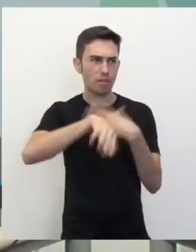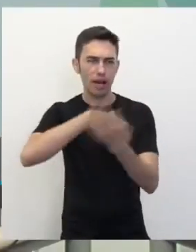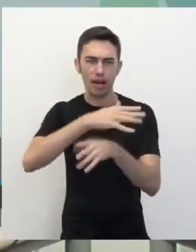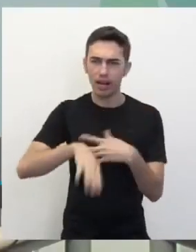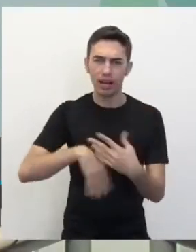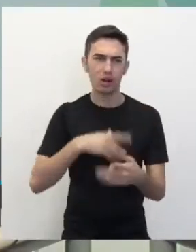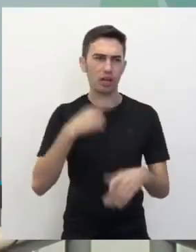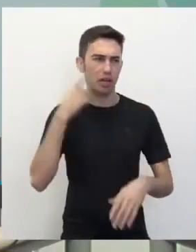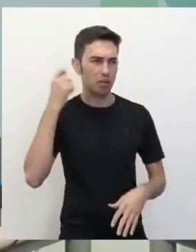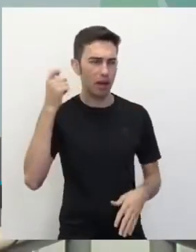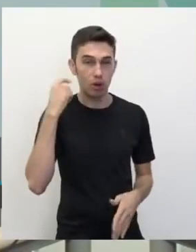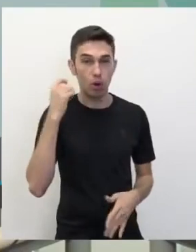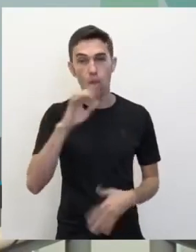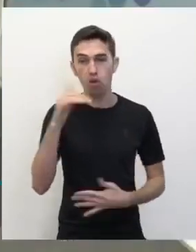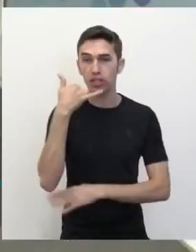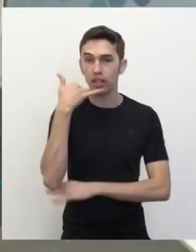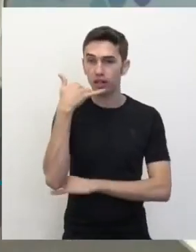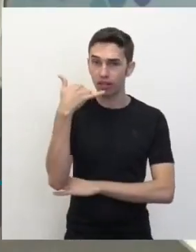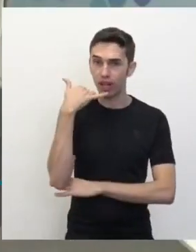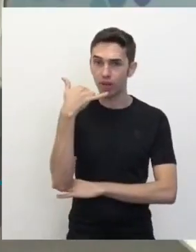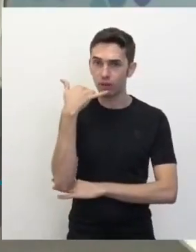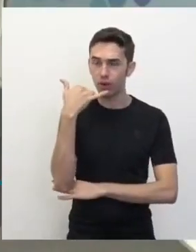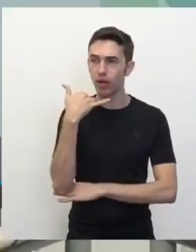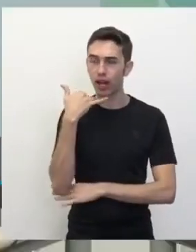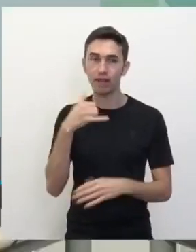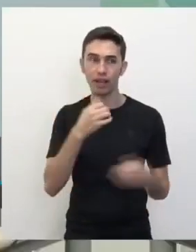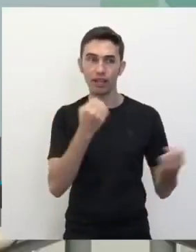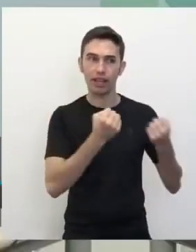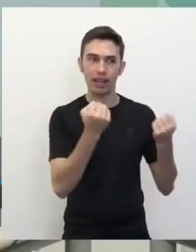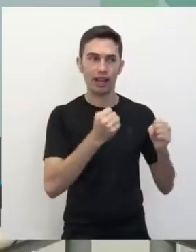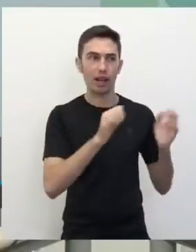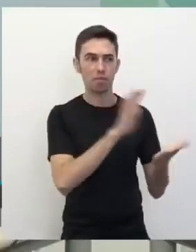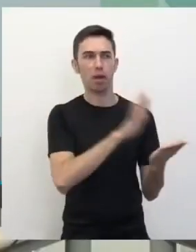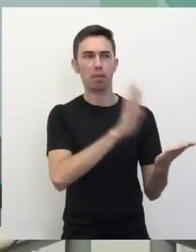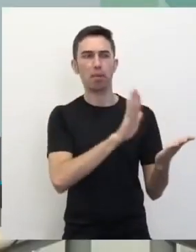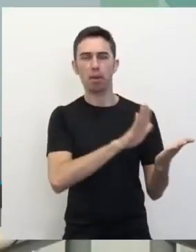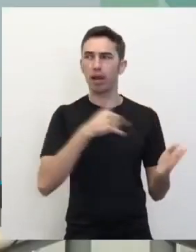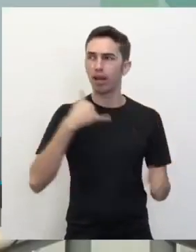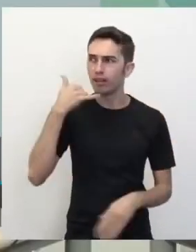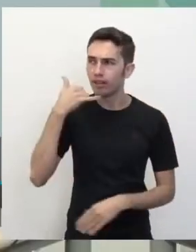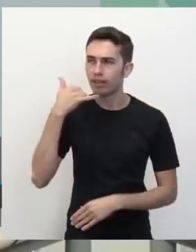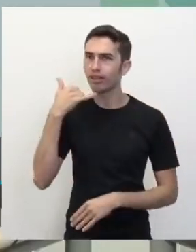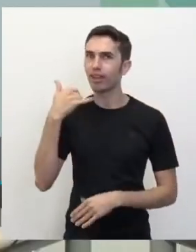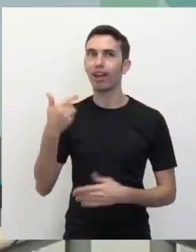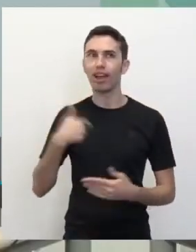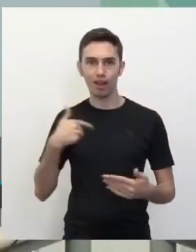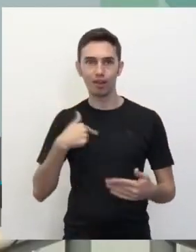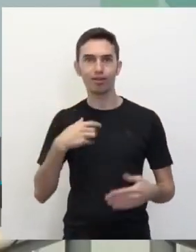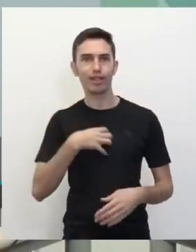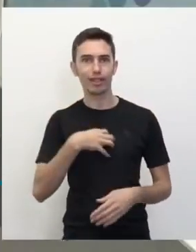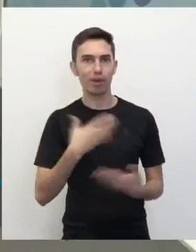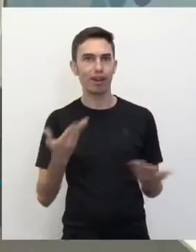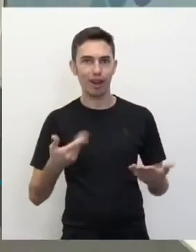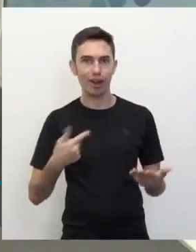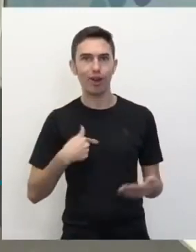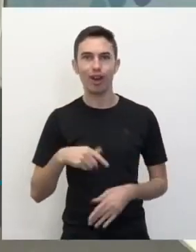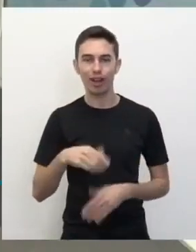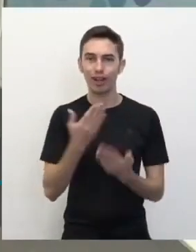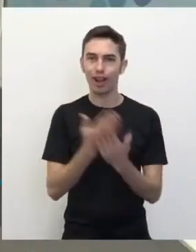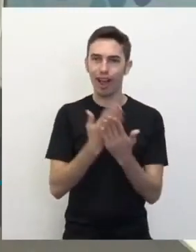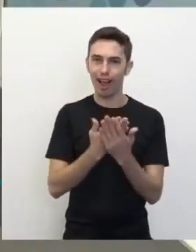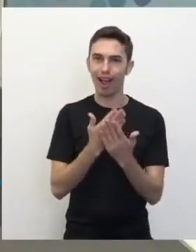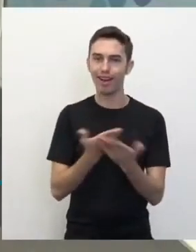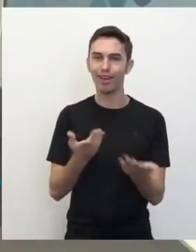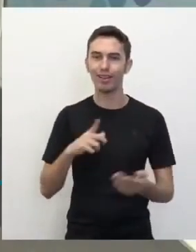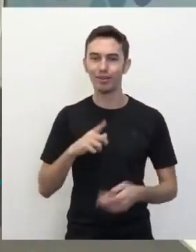ou às vezes você está no telefone, passa aquele carro buzinando alguma coisa, eu me senti agora com esse avião, no meio da aula. Eu